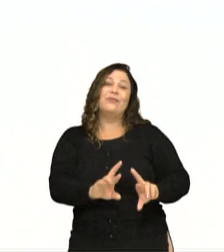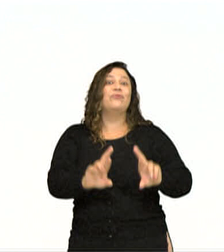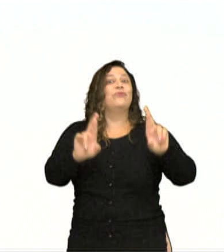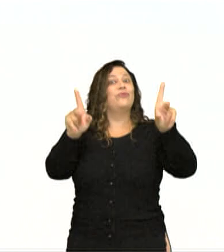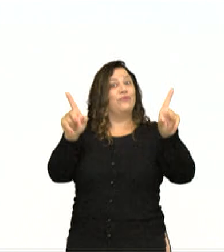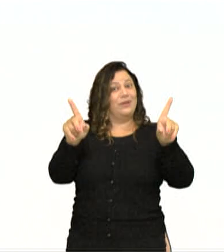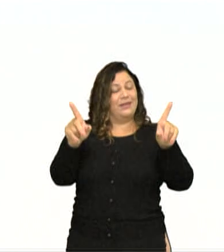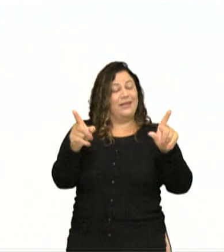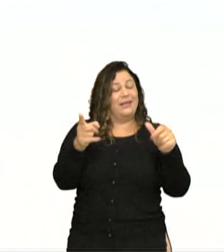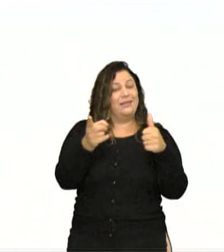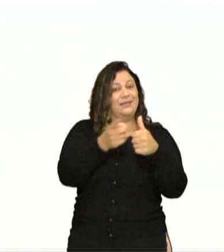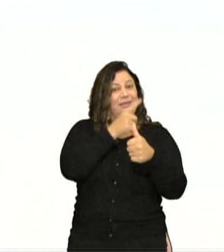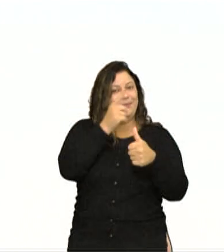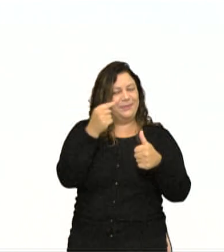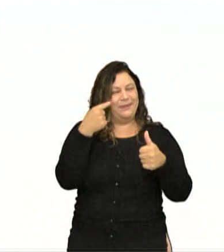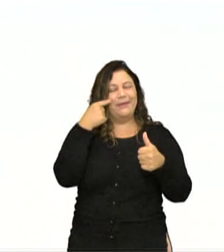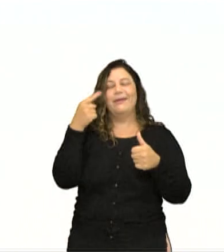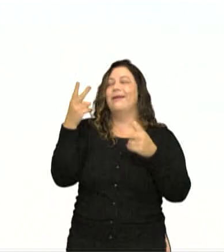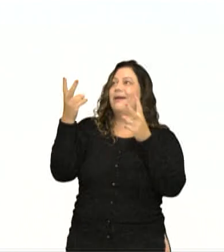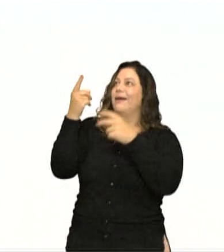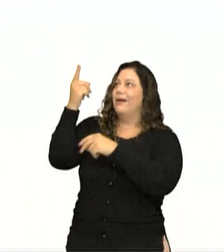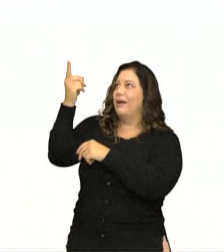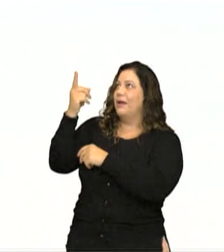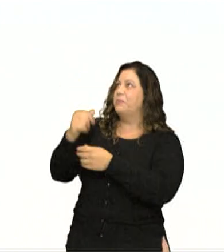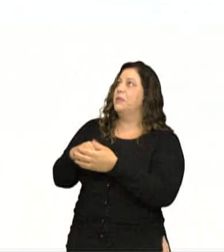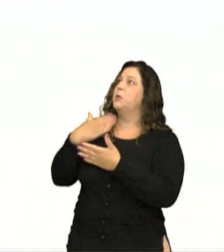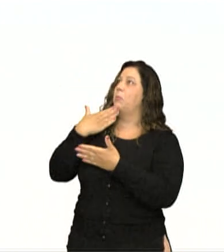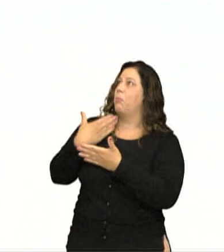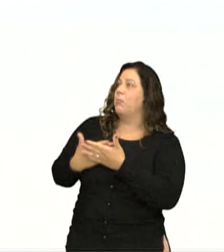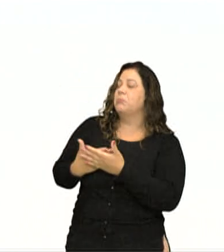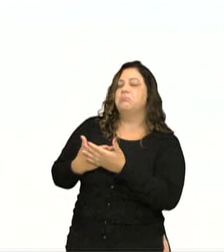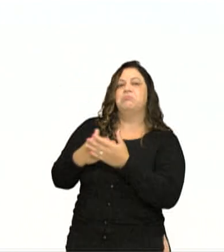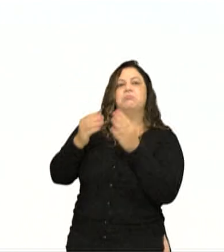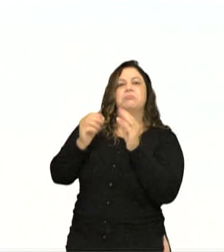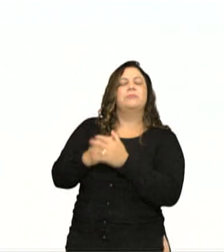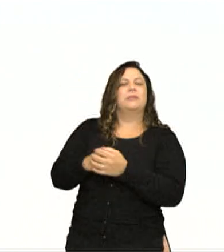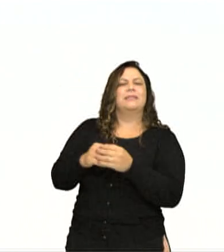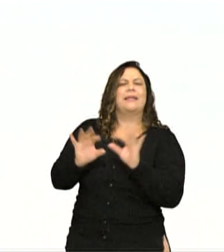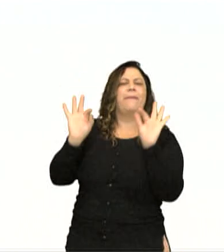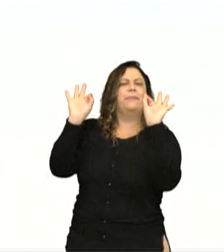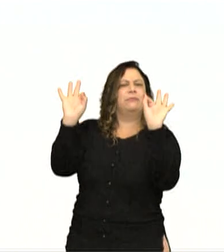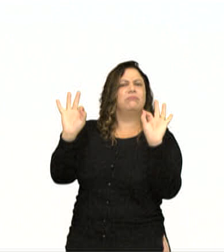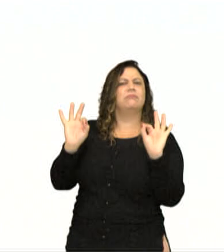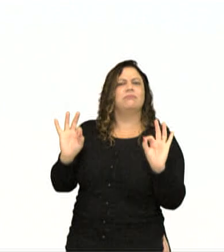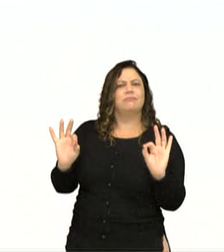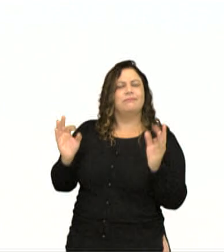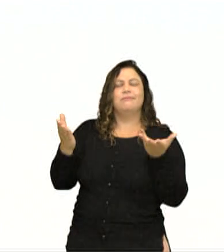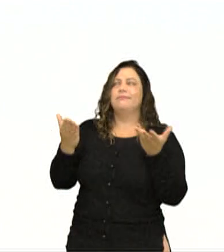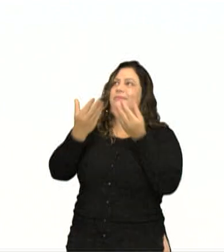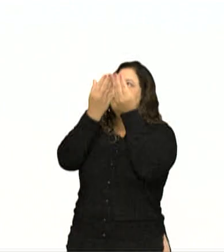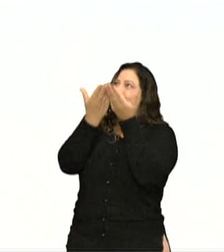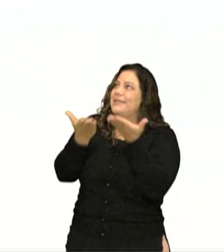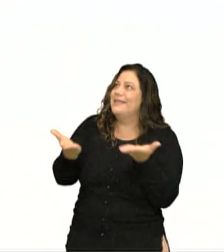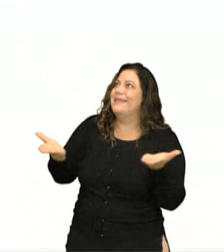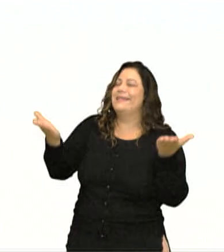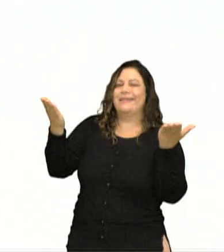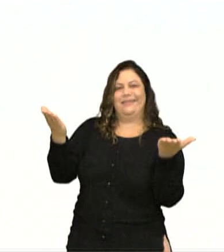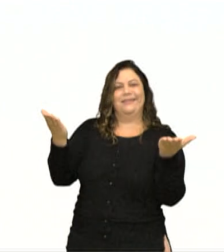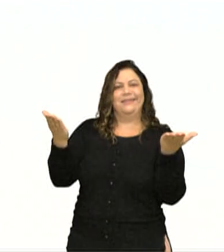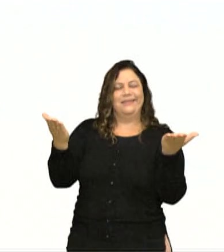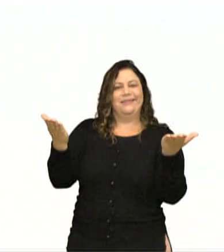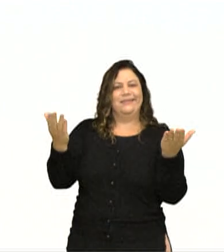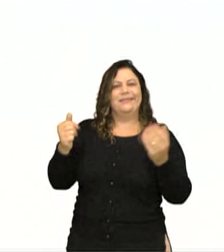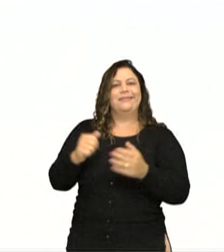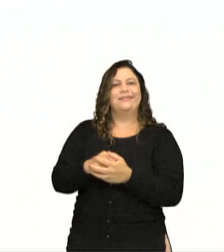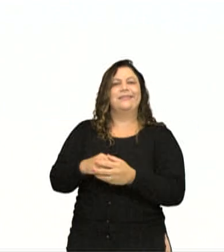aqui ela tá toda cheia de adorno. Então, causa uma impressão de elegância, ao mesmo tempo fragilidade e riqueza